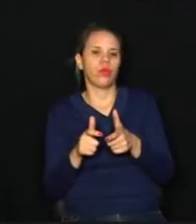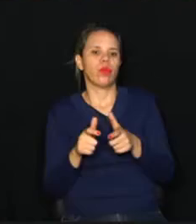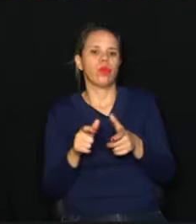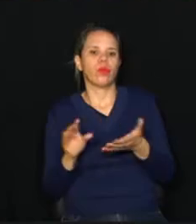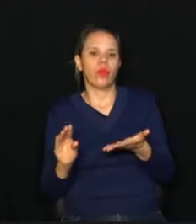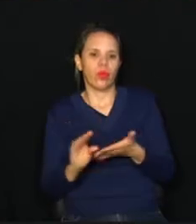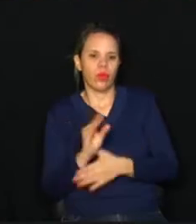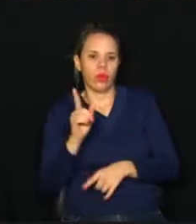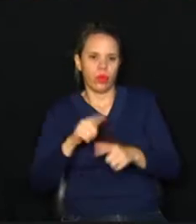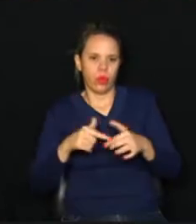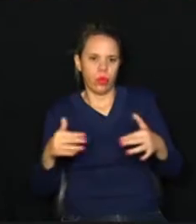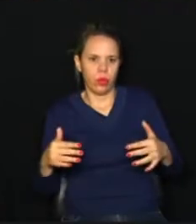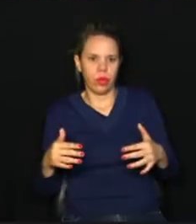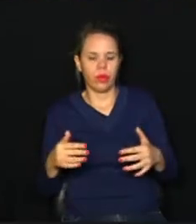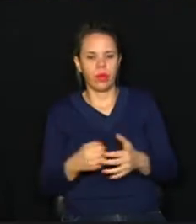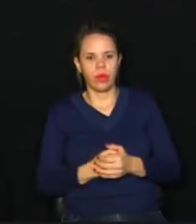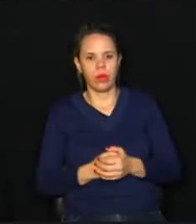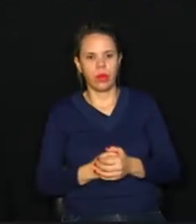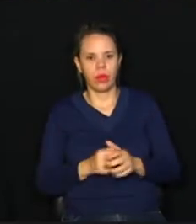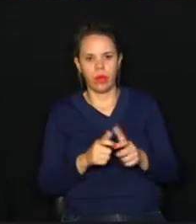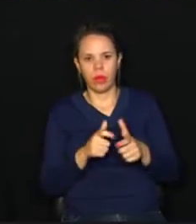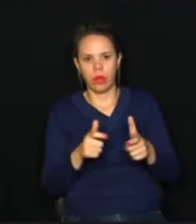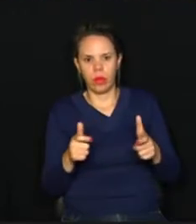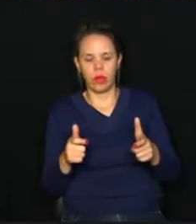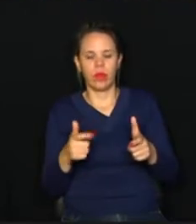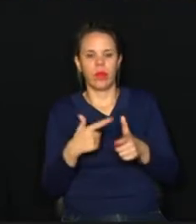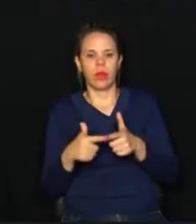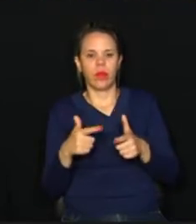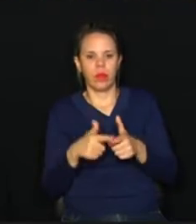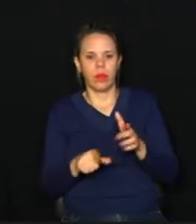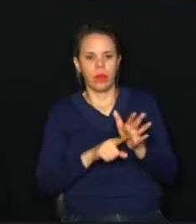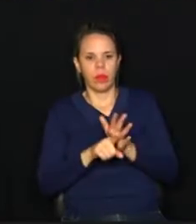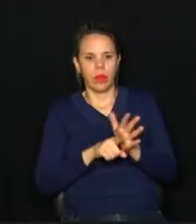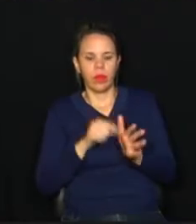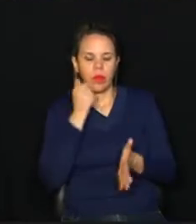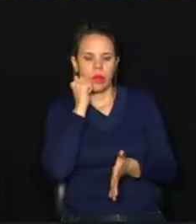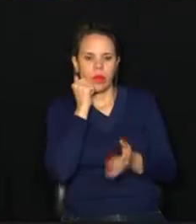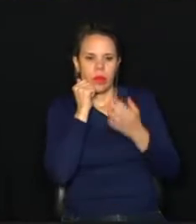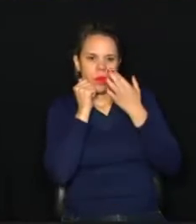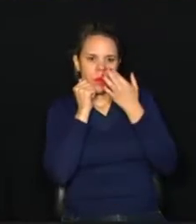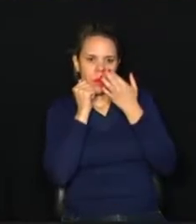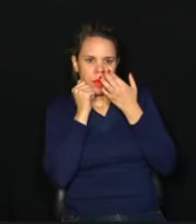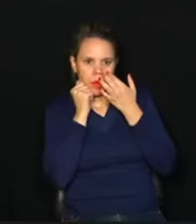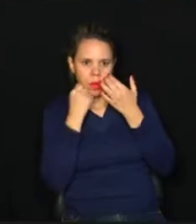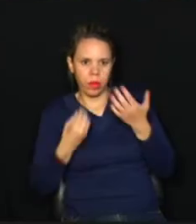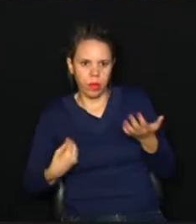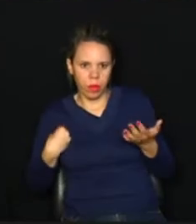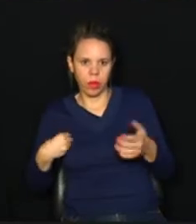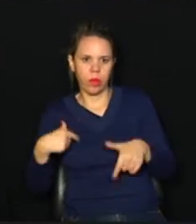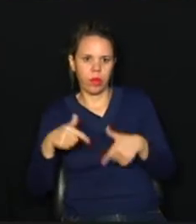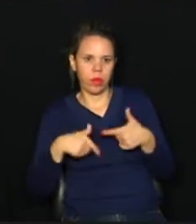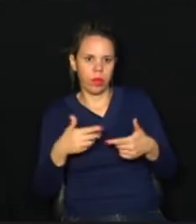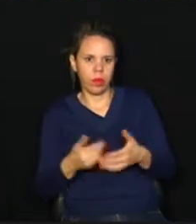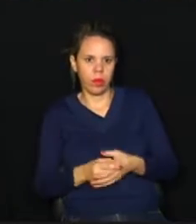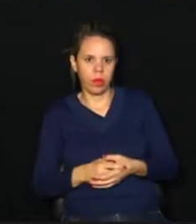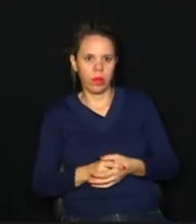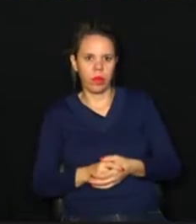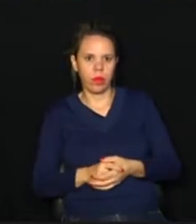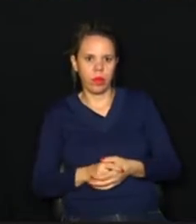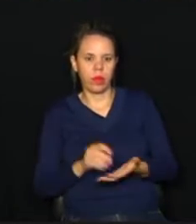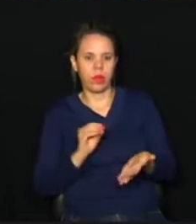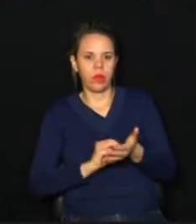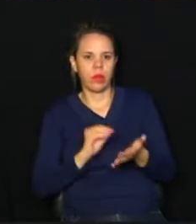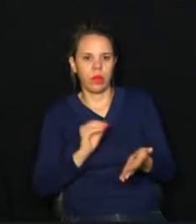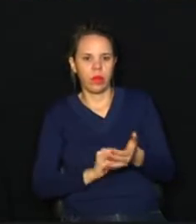pela alta faixa etária de grande parte dos pesquisadores científicos que estão em atividade, pela